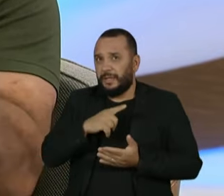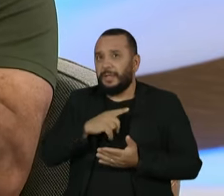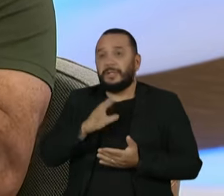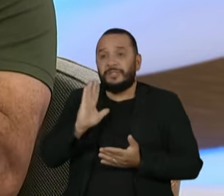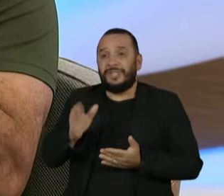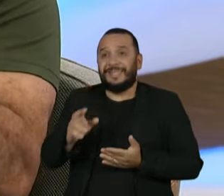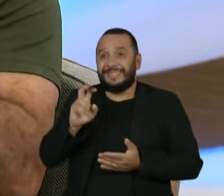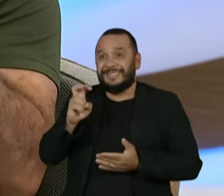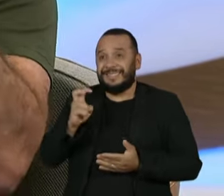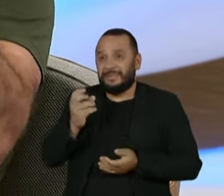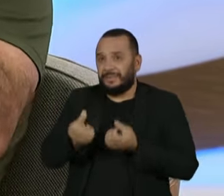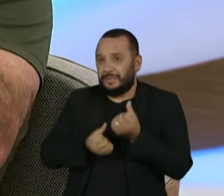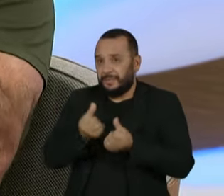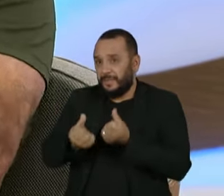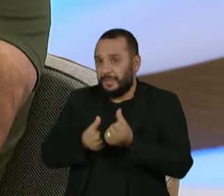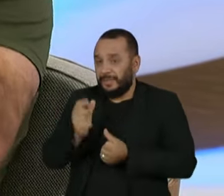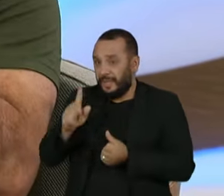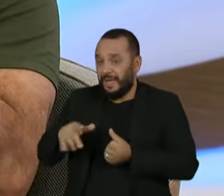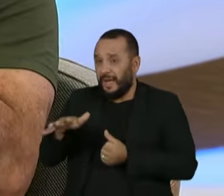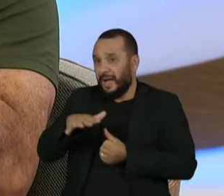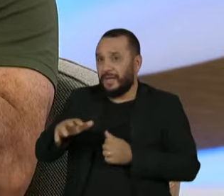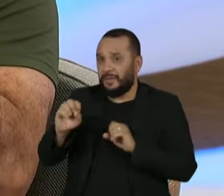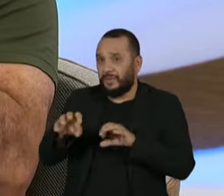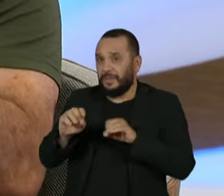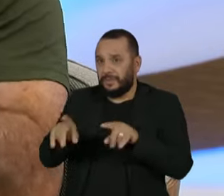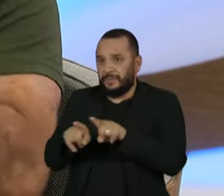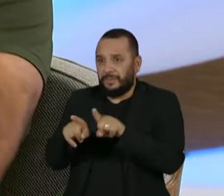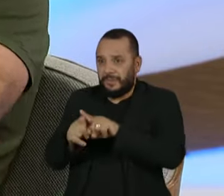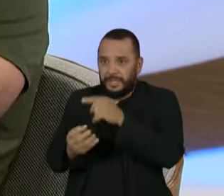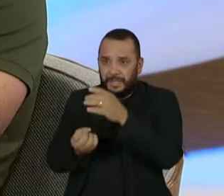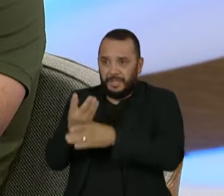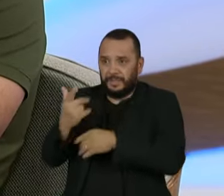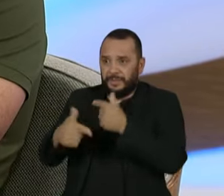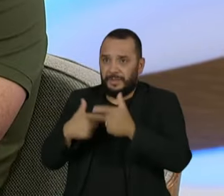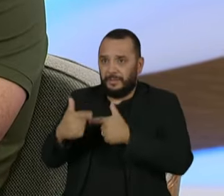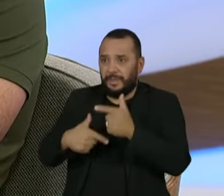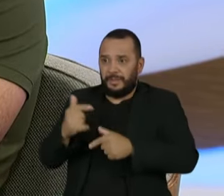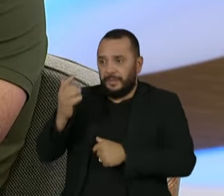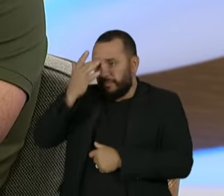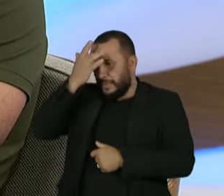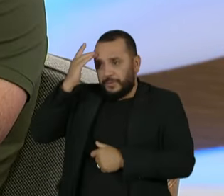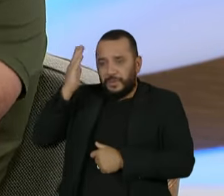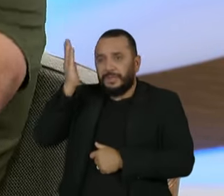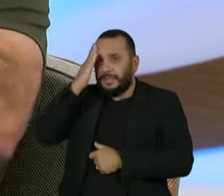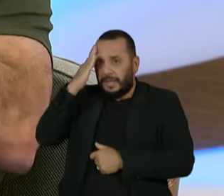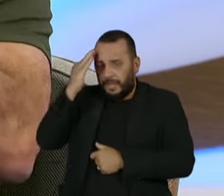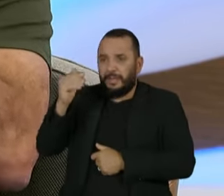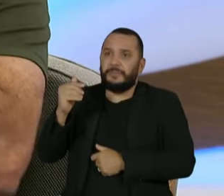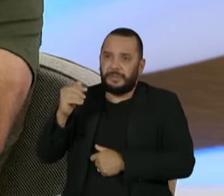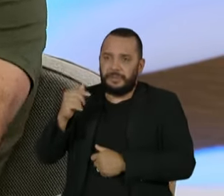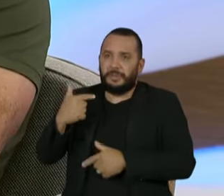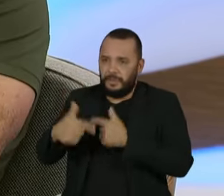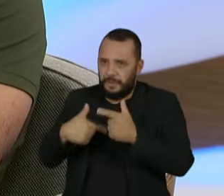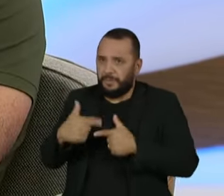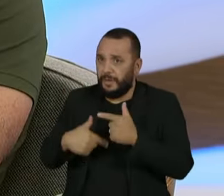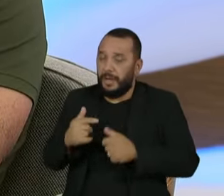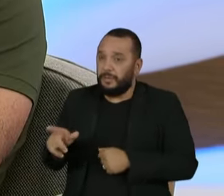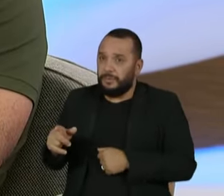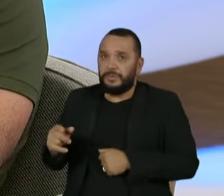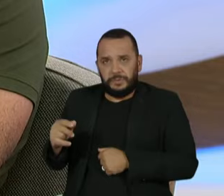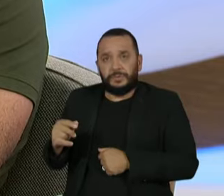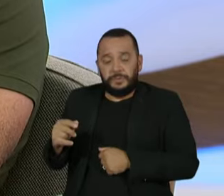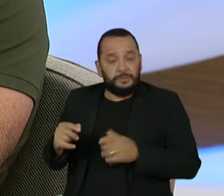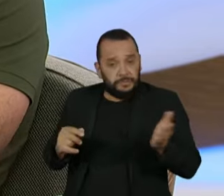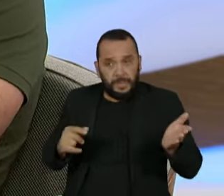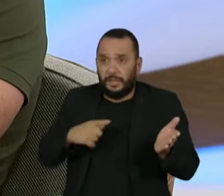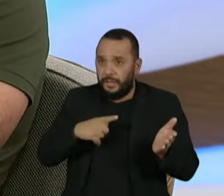cinco semestre que não é nem de educação é de criação de trabalho porque se a pessoa que sabe fazer um trabalho existe o trabalho existe porque a gente tem um